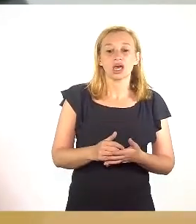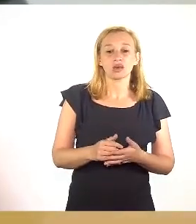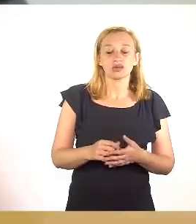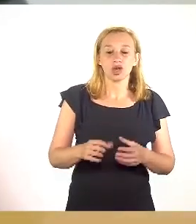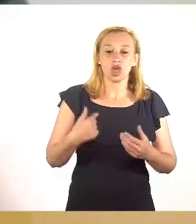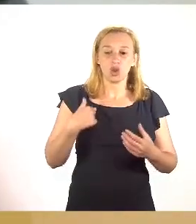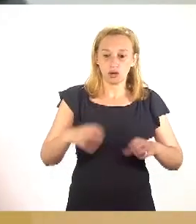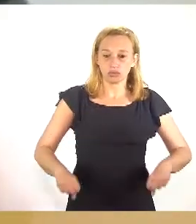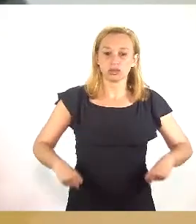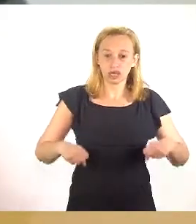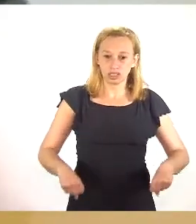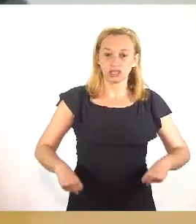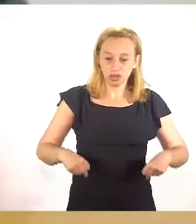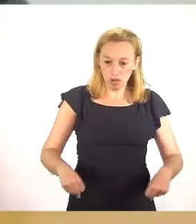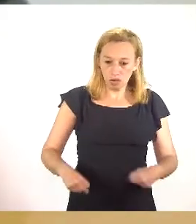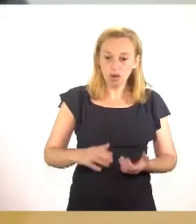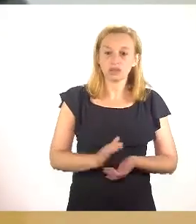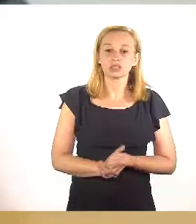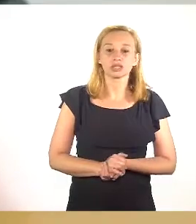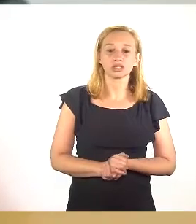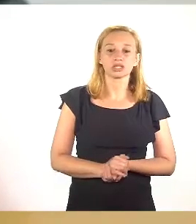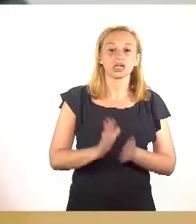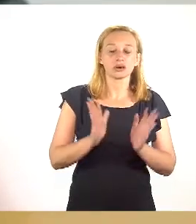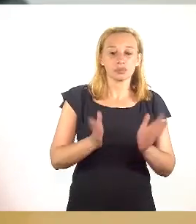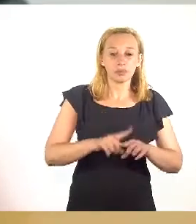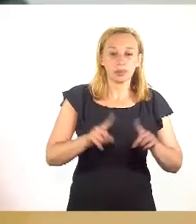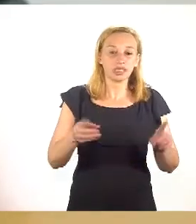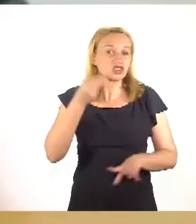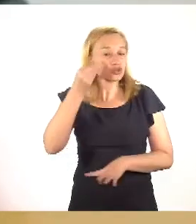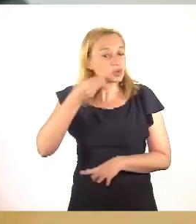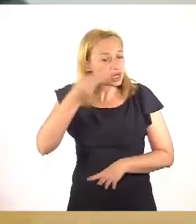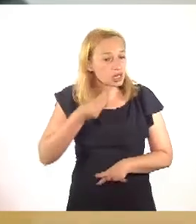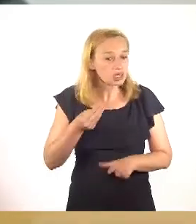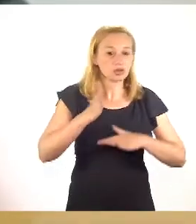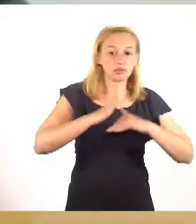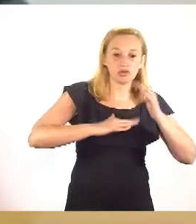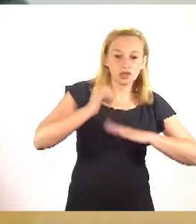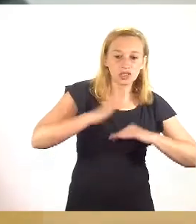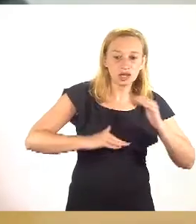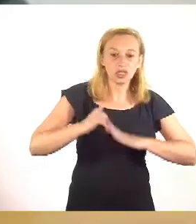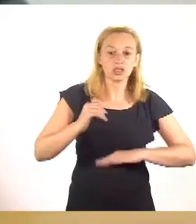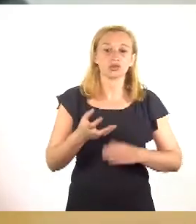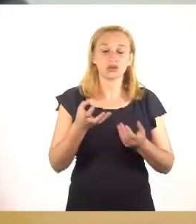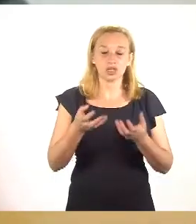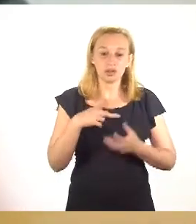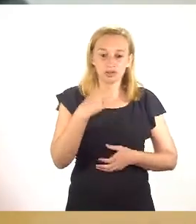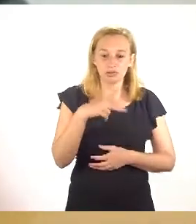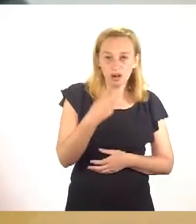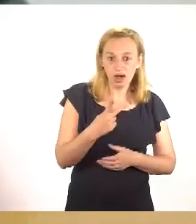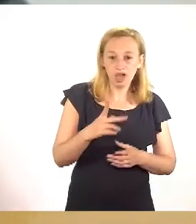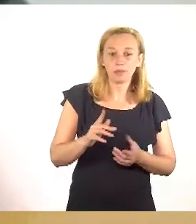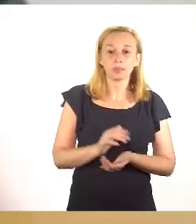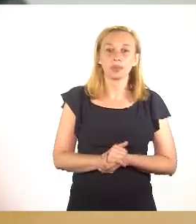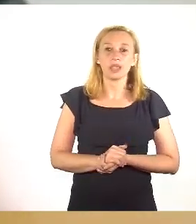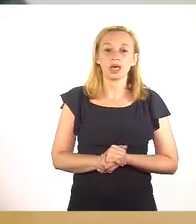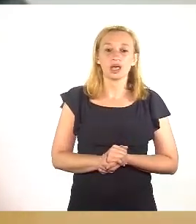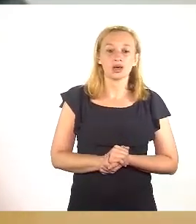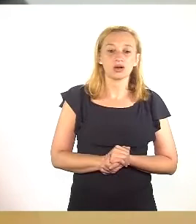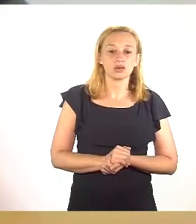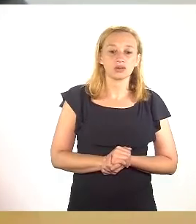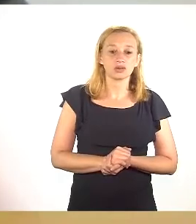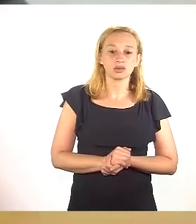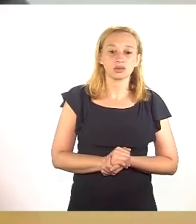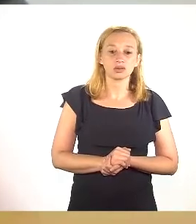fala, inclusive, sobre experiência profissional, né? Então, essa é uma coisa que é bem ressaltada nesse artigo e que é que